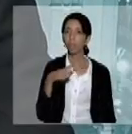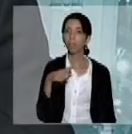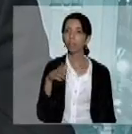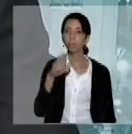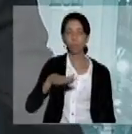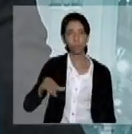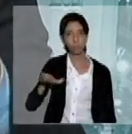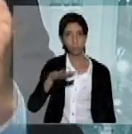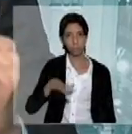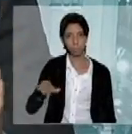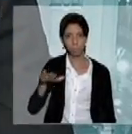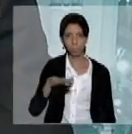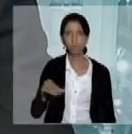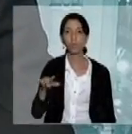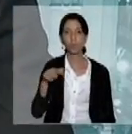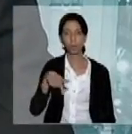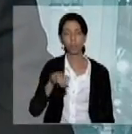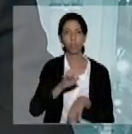ainda uma região do estado,